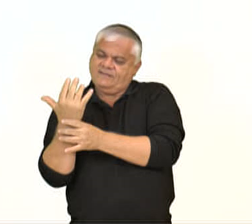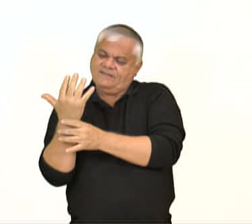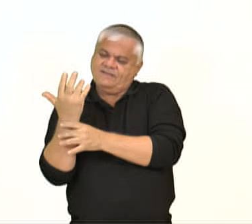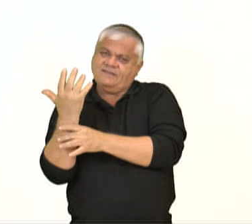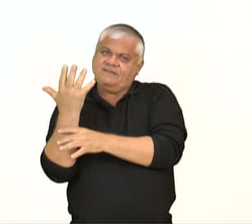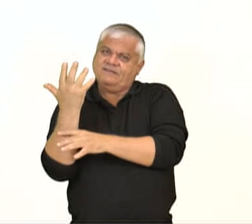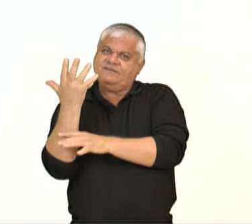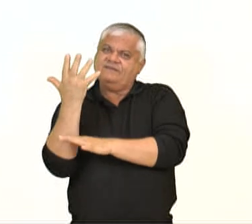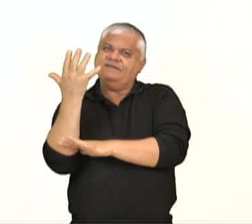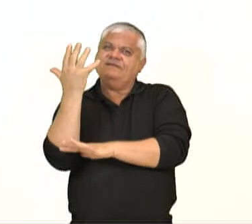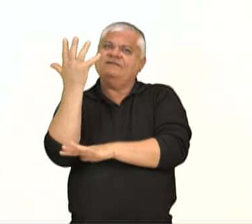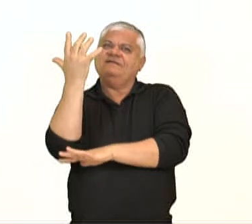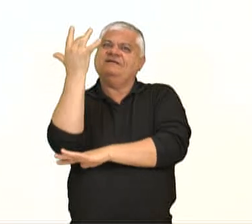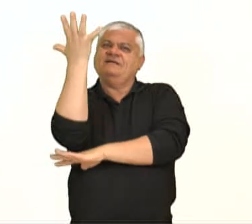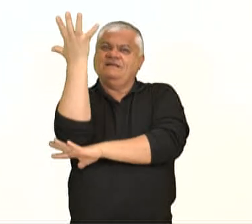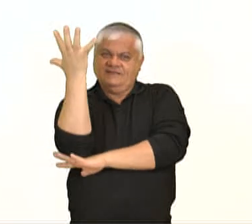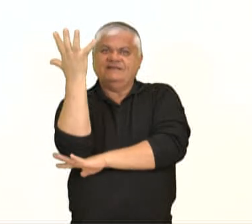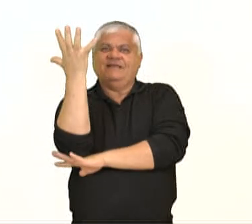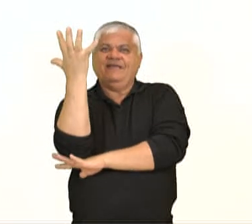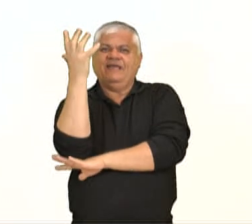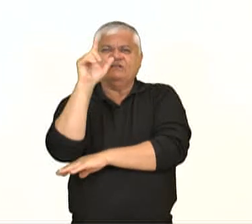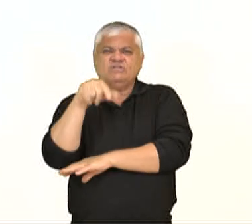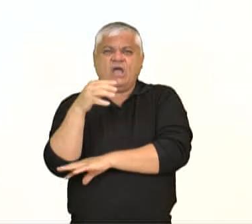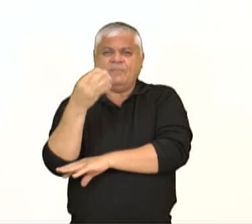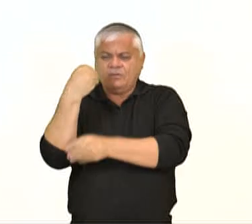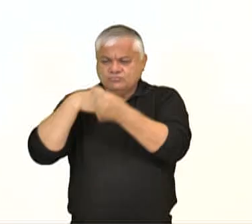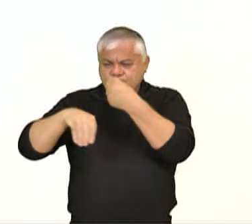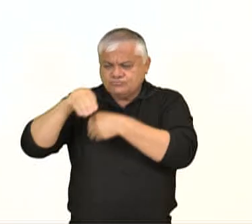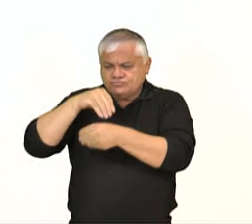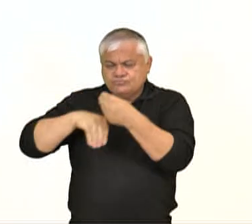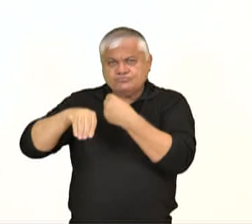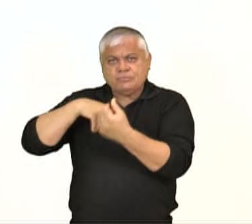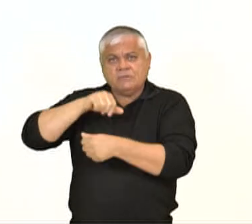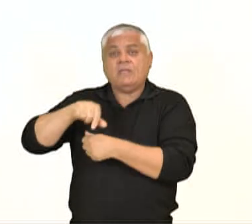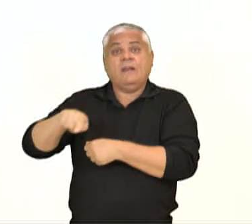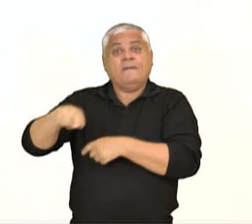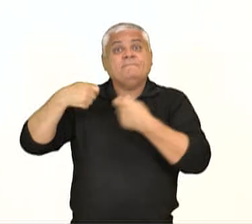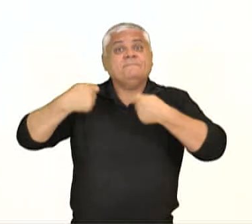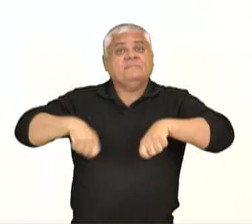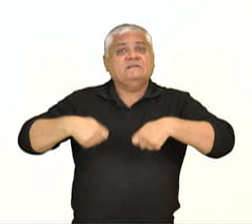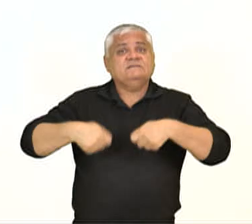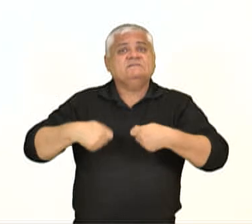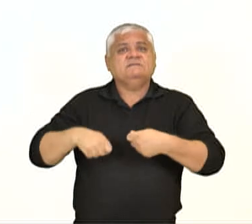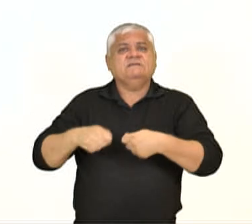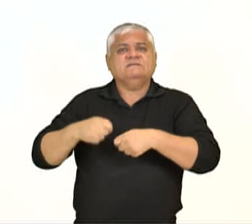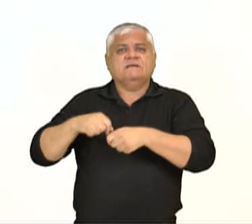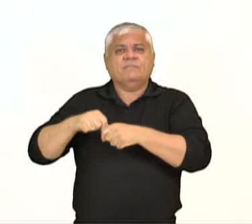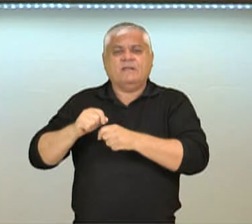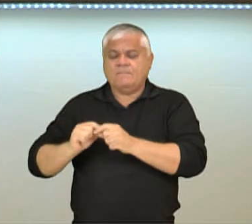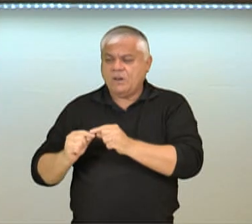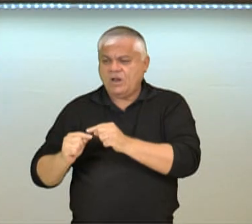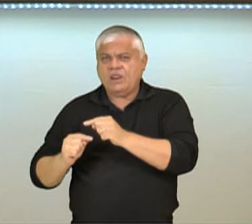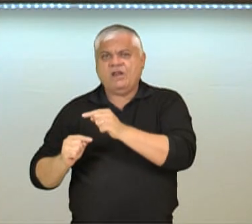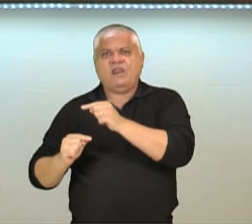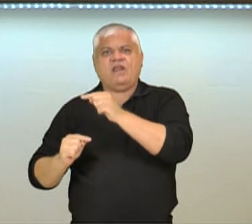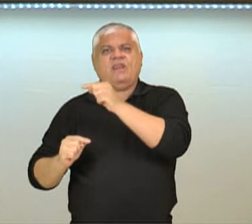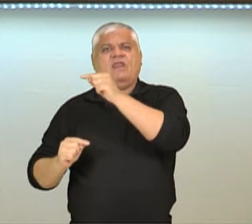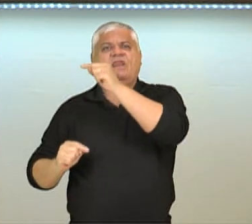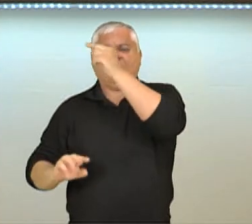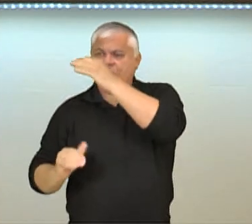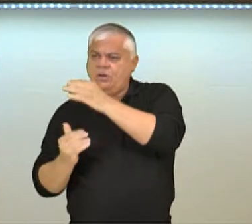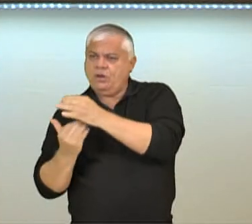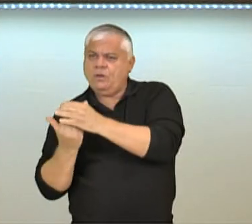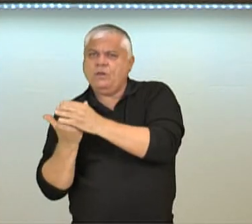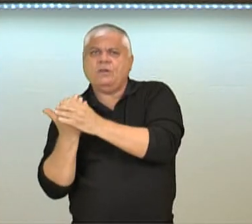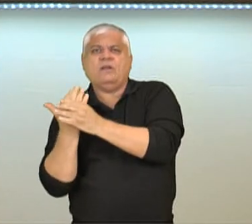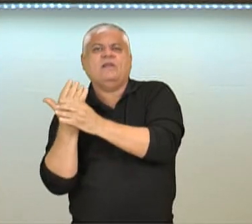para quê? Não só para alimentar, mas a planta precisa desse processo para ela crescer, se desenvolver, se reproduzir, não